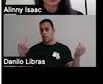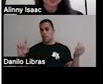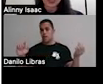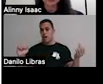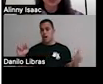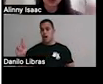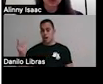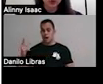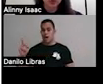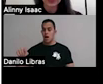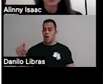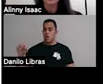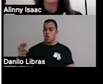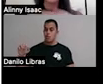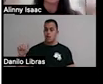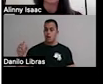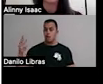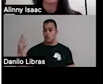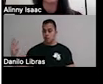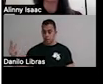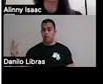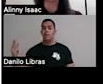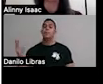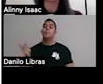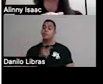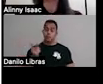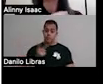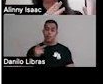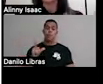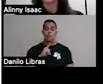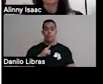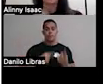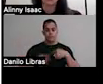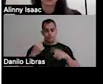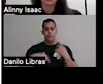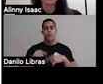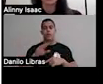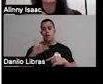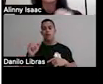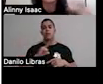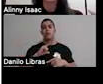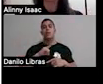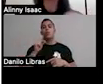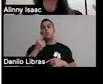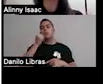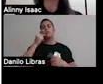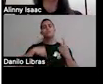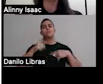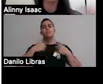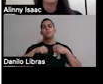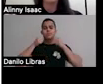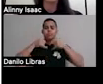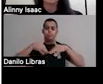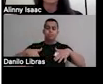obtém na dieta, né, consome os alimentos, eles são metabolizados, esses ácidos graxos eles vão ser transportados na corrente sanguínea e depois eles vão